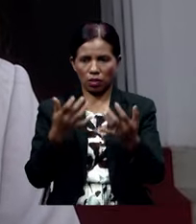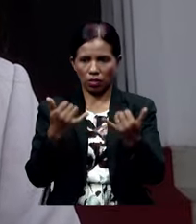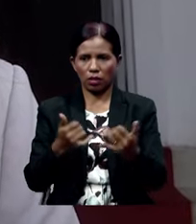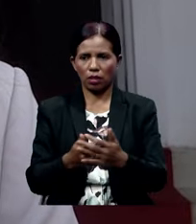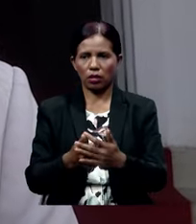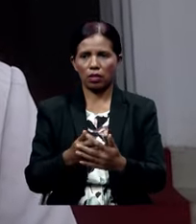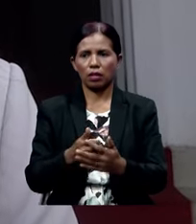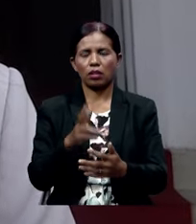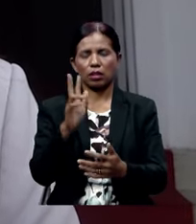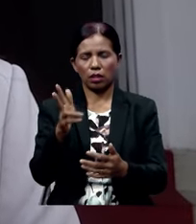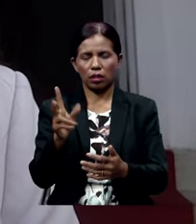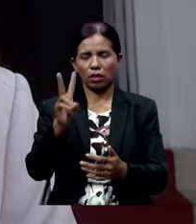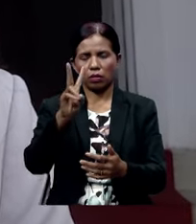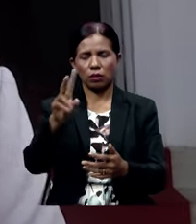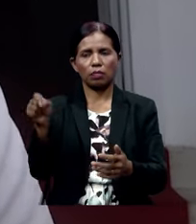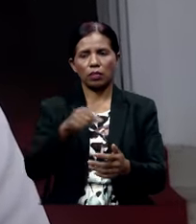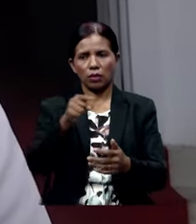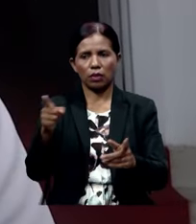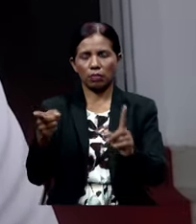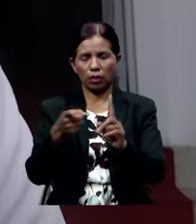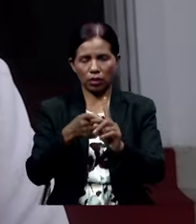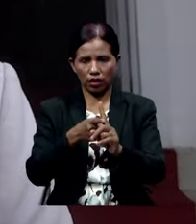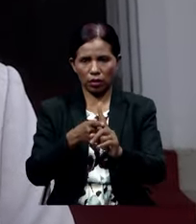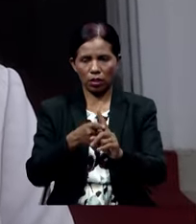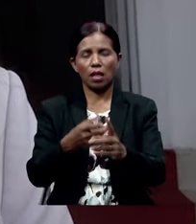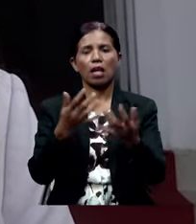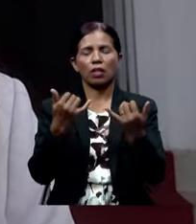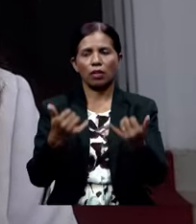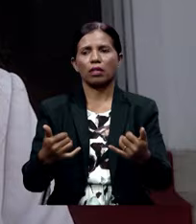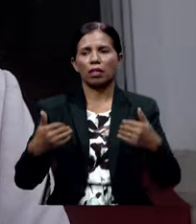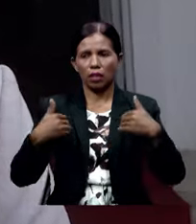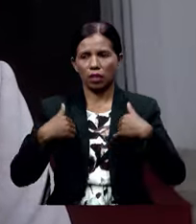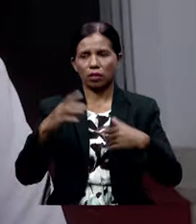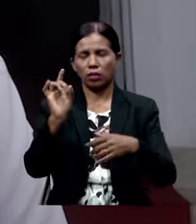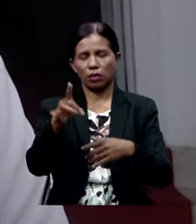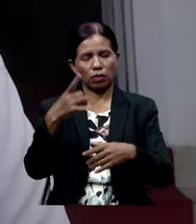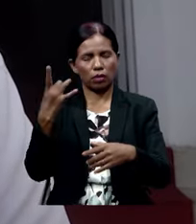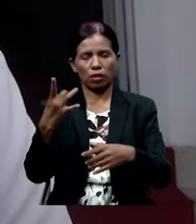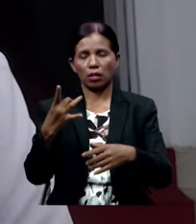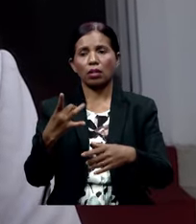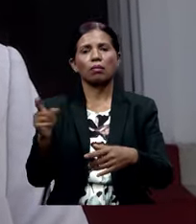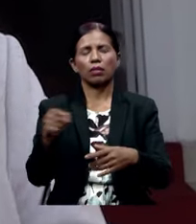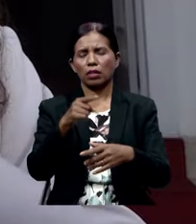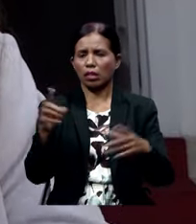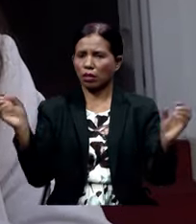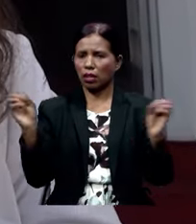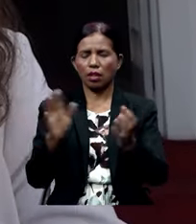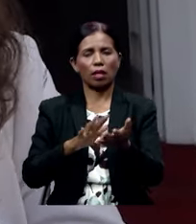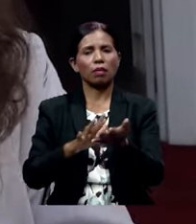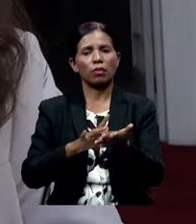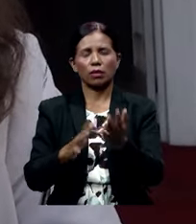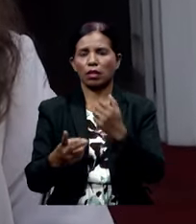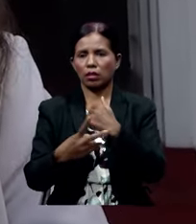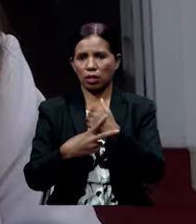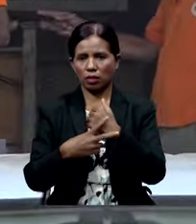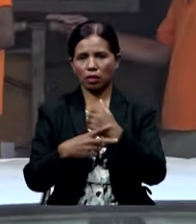husi 32% plus reserva. Mas agora hela ton 18% lá ia reserva. Então ita precisa